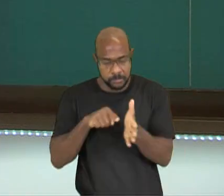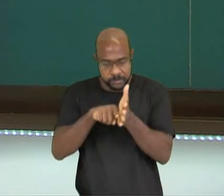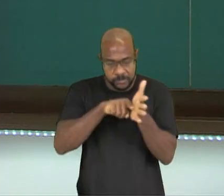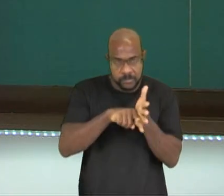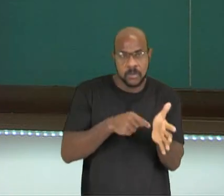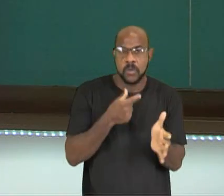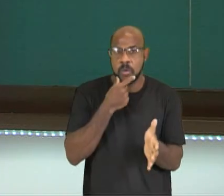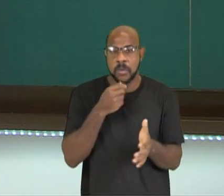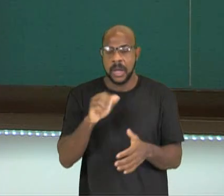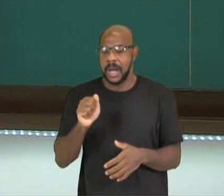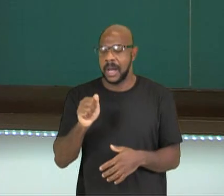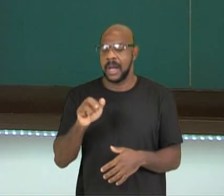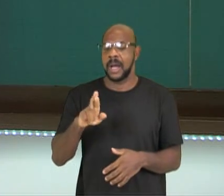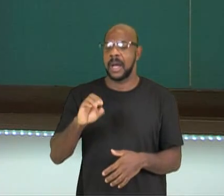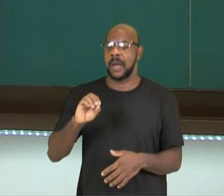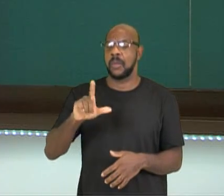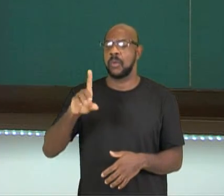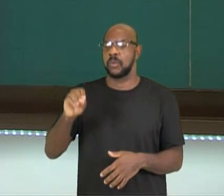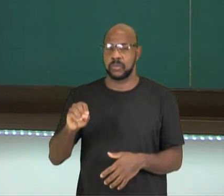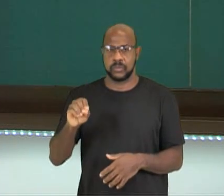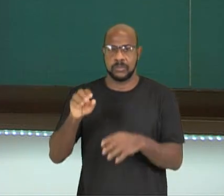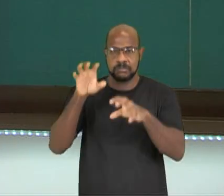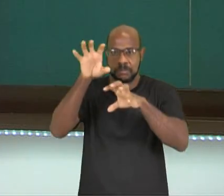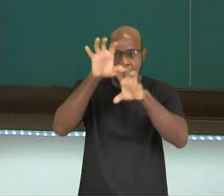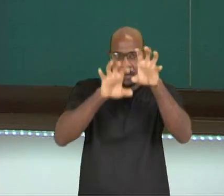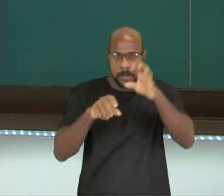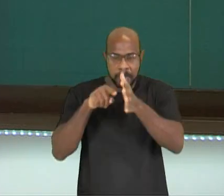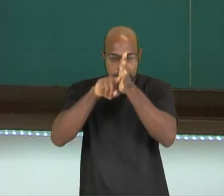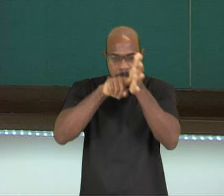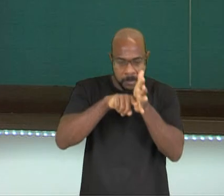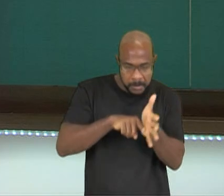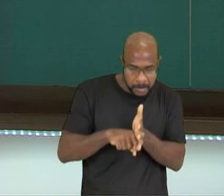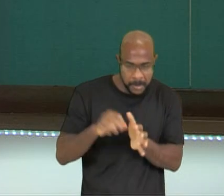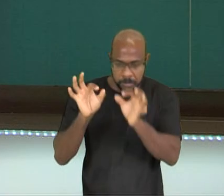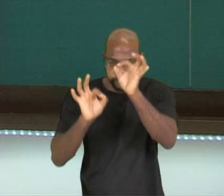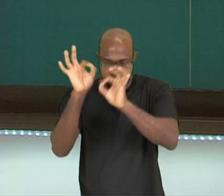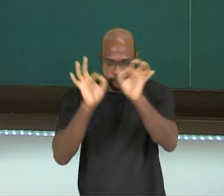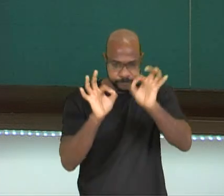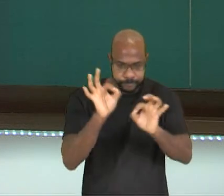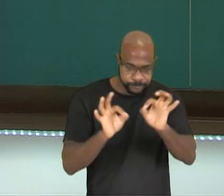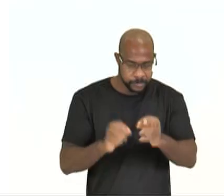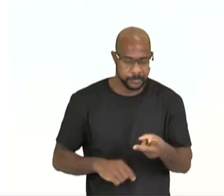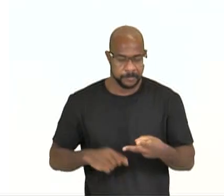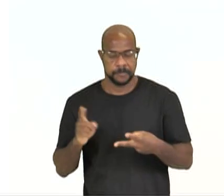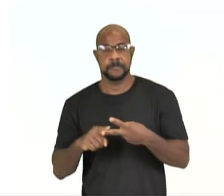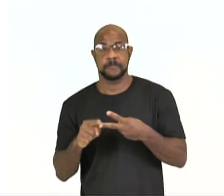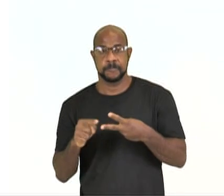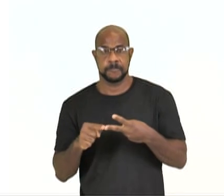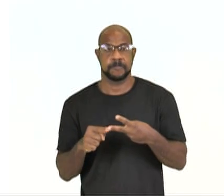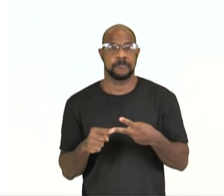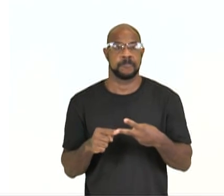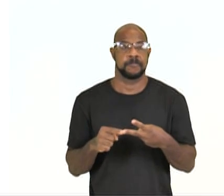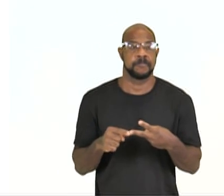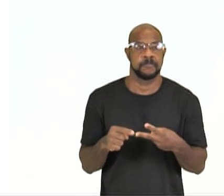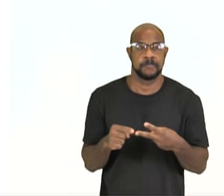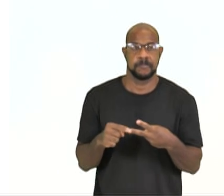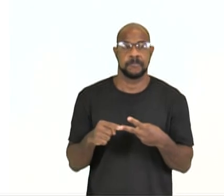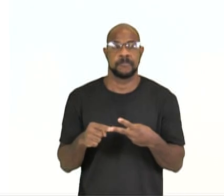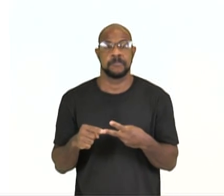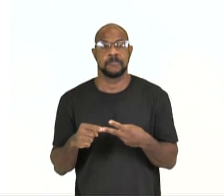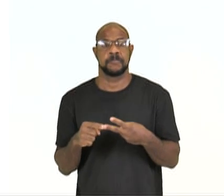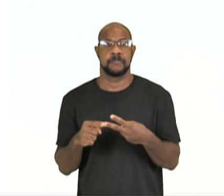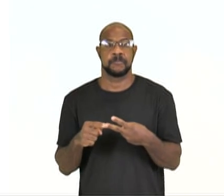de Azevedo, de classificação do relevo brasileiro, certo? Na sequência, nós vamos ter ali a classificação